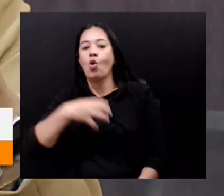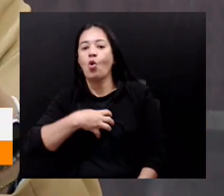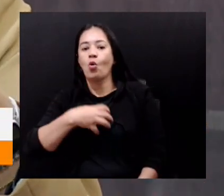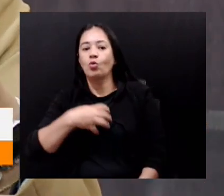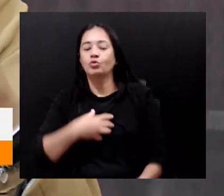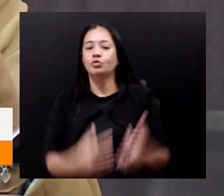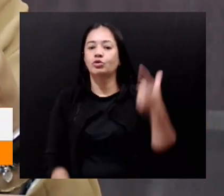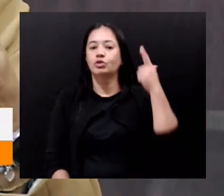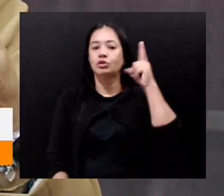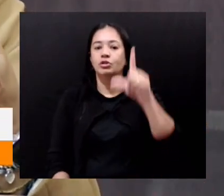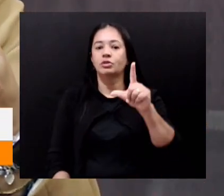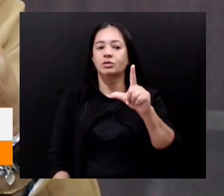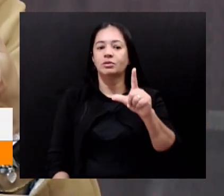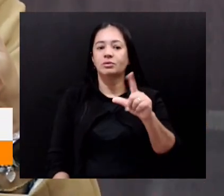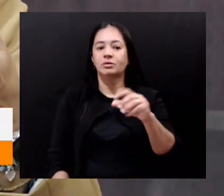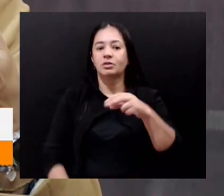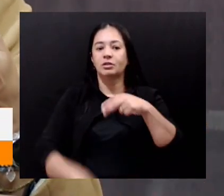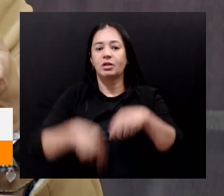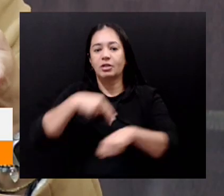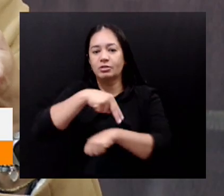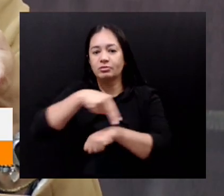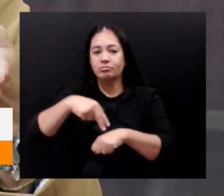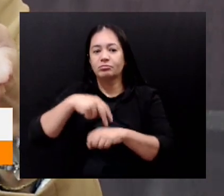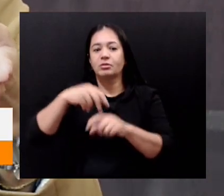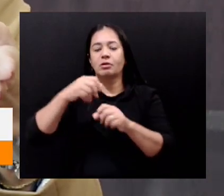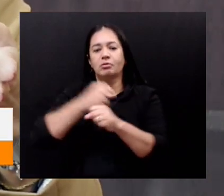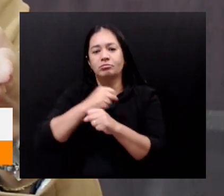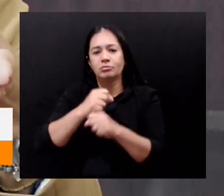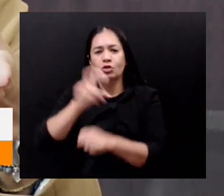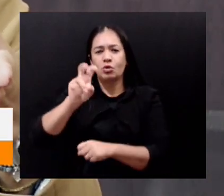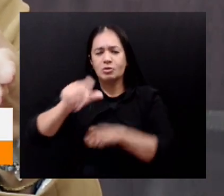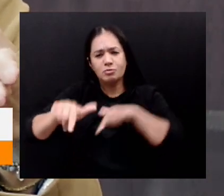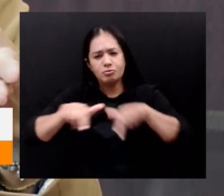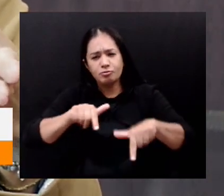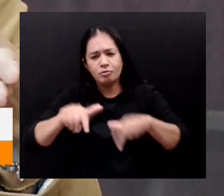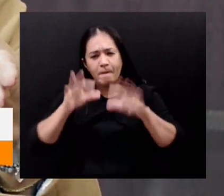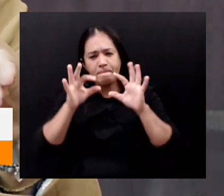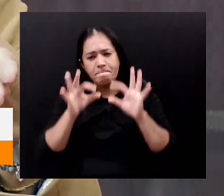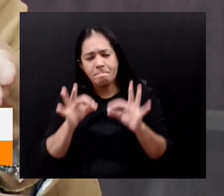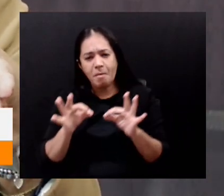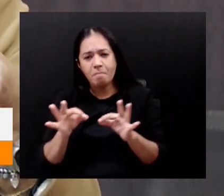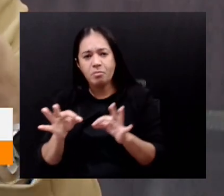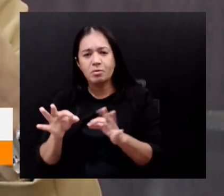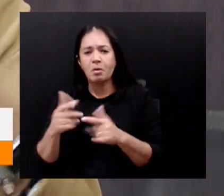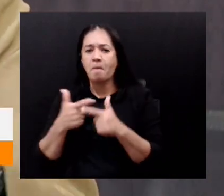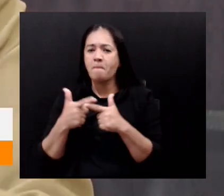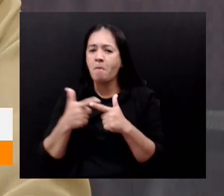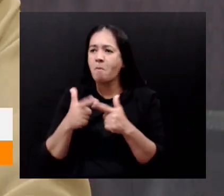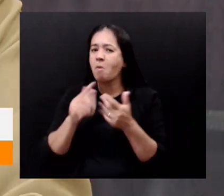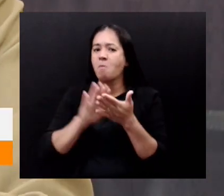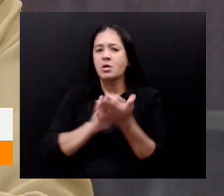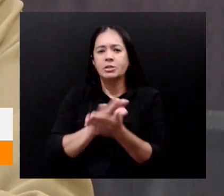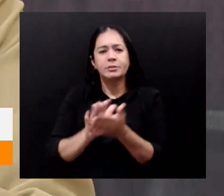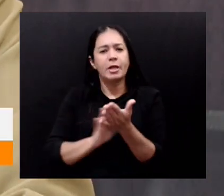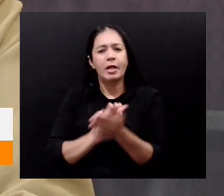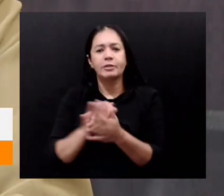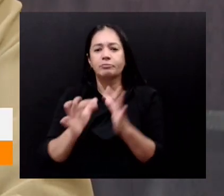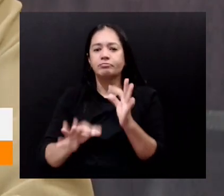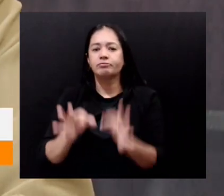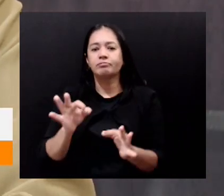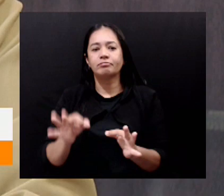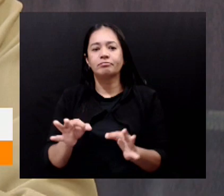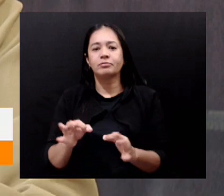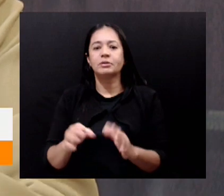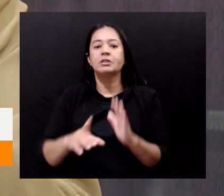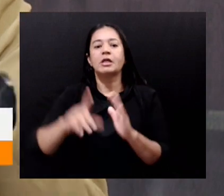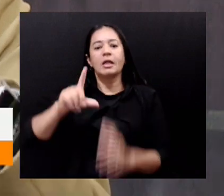anos legal, 5 anos trabalhando certinho, sem qualquer problema com a justiça portuguesa, tem direito também a solicitar